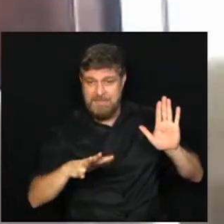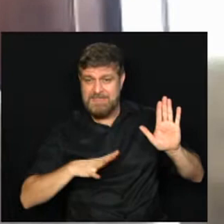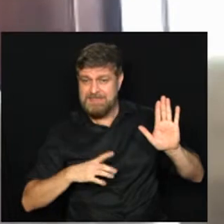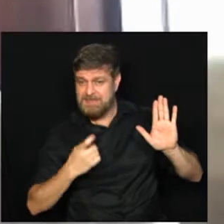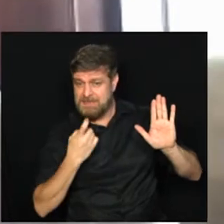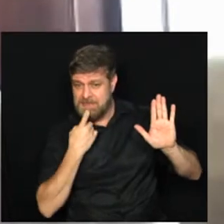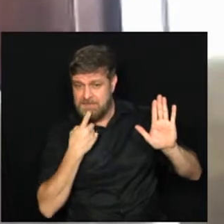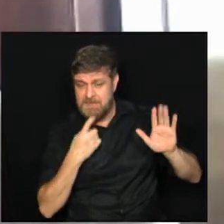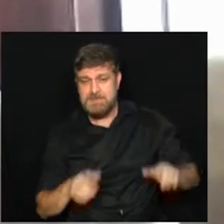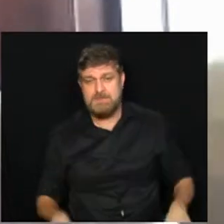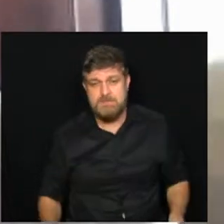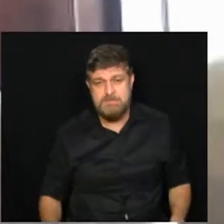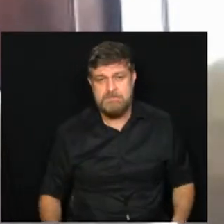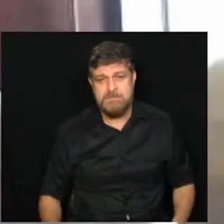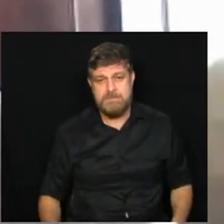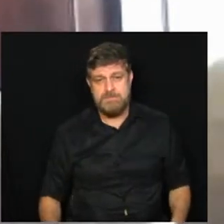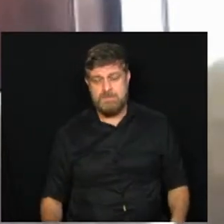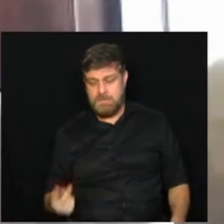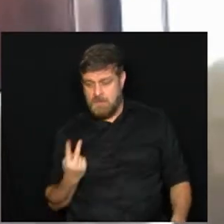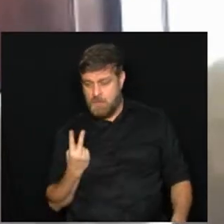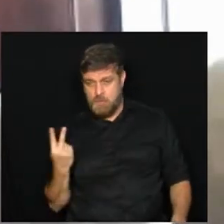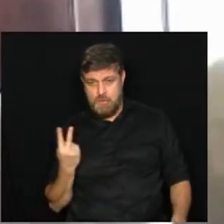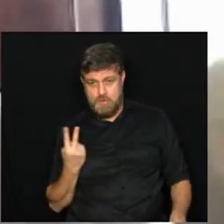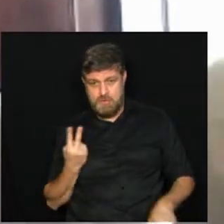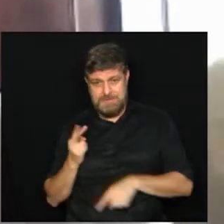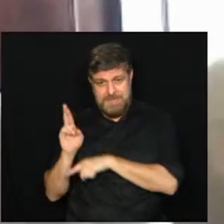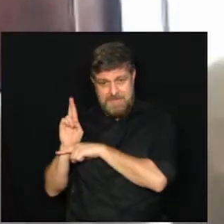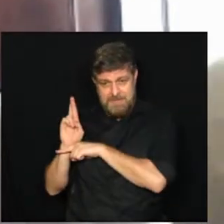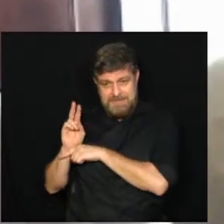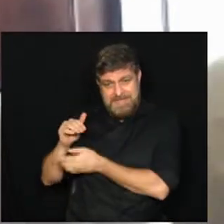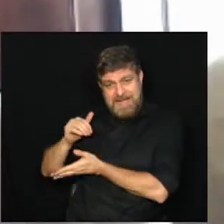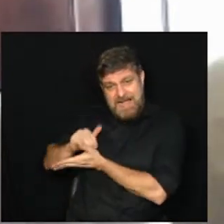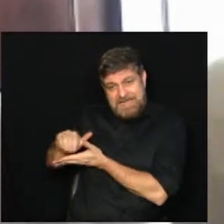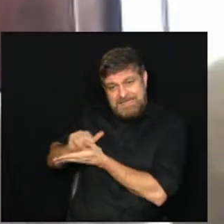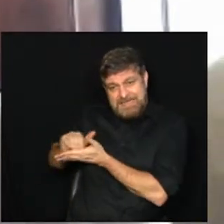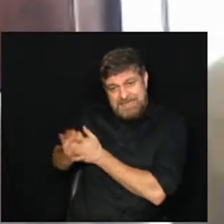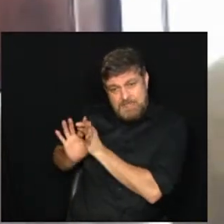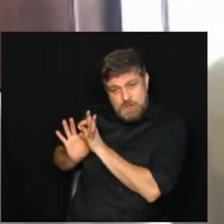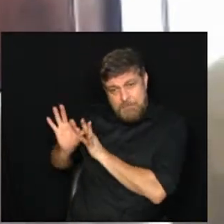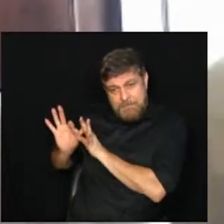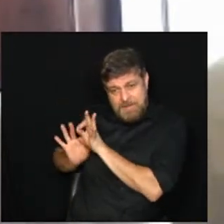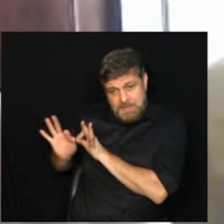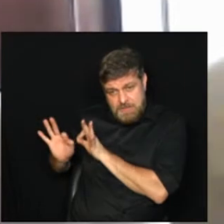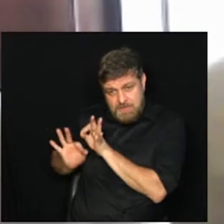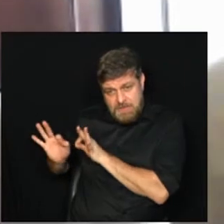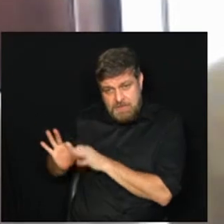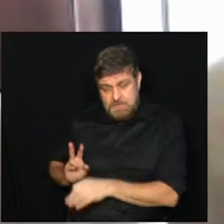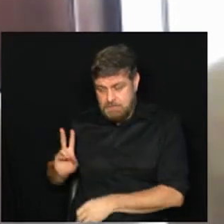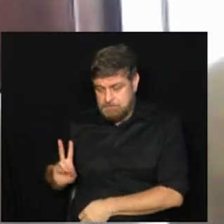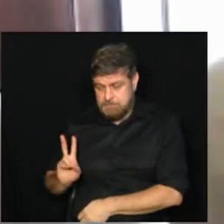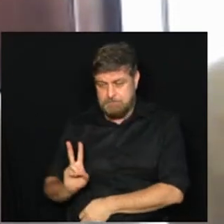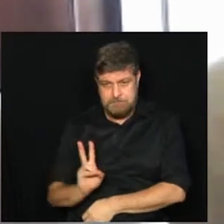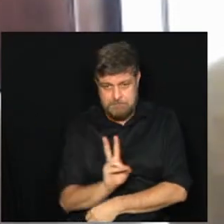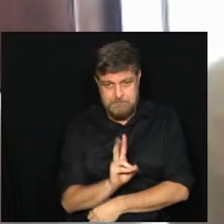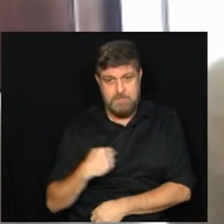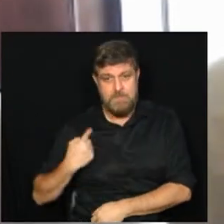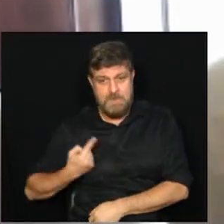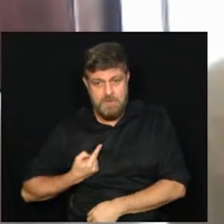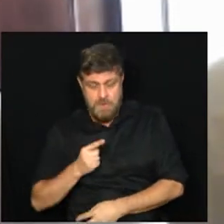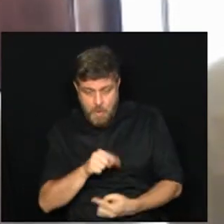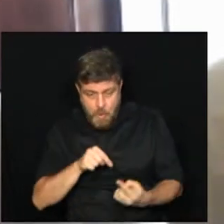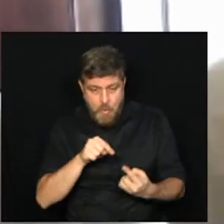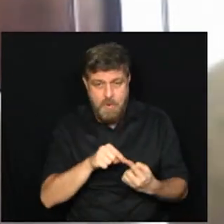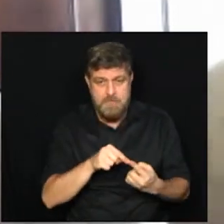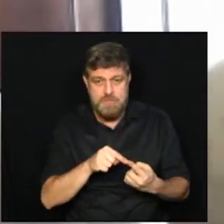E a gente, enquanto representantes da Secretaria de Planejamento, a gente vem também tentando contribuir sempre